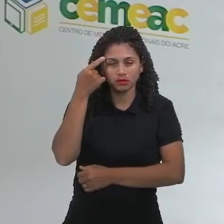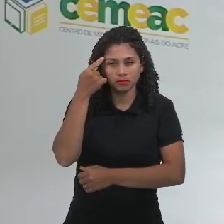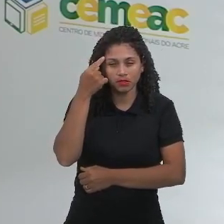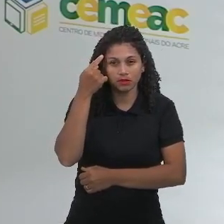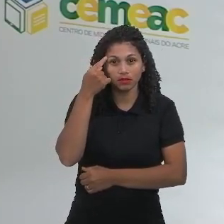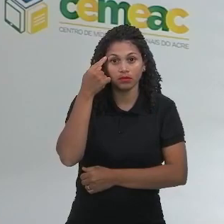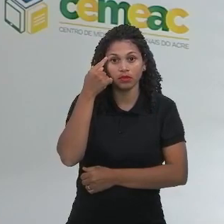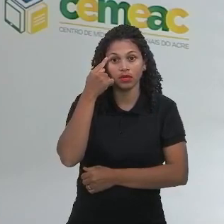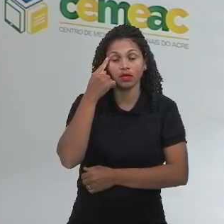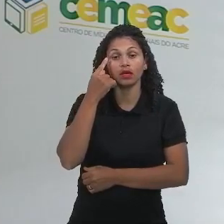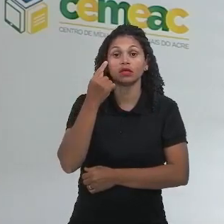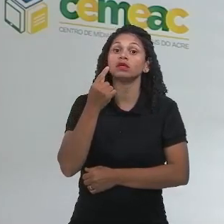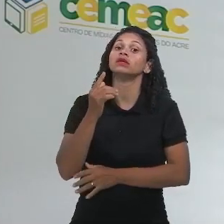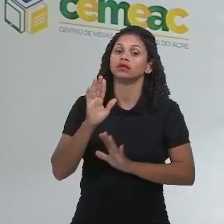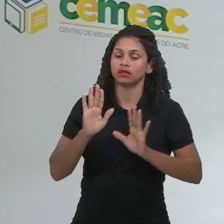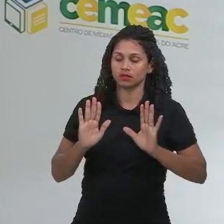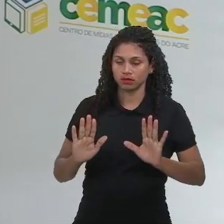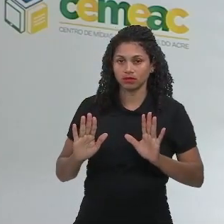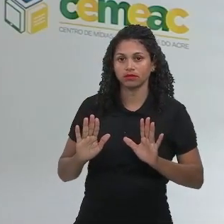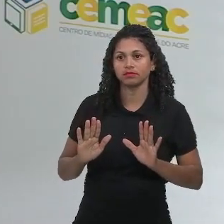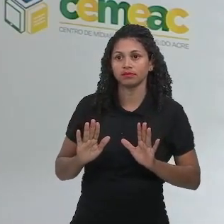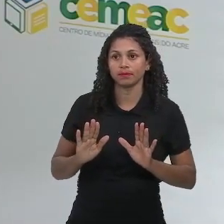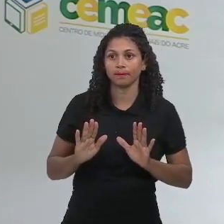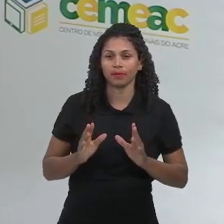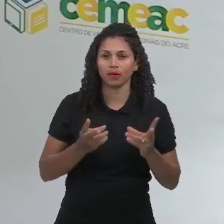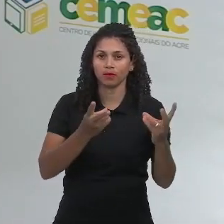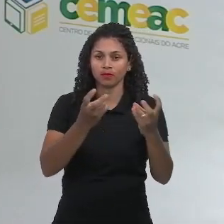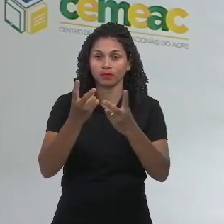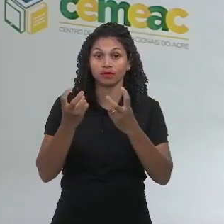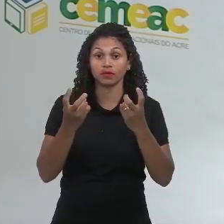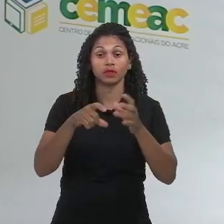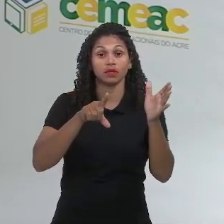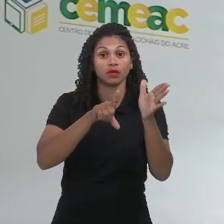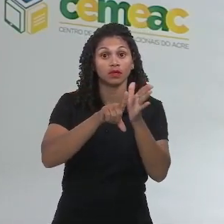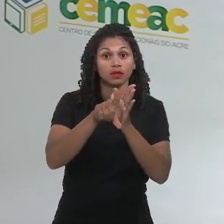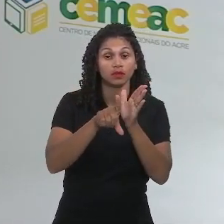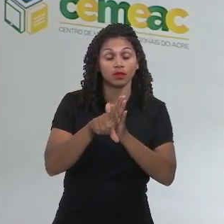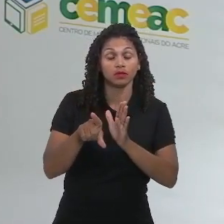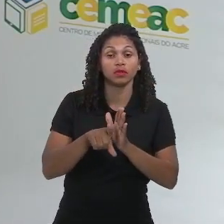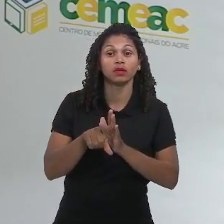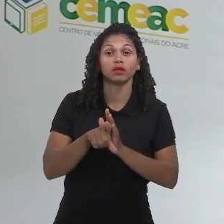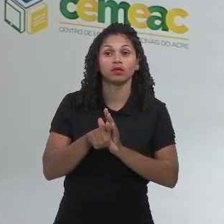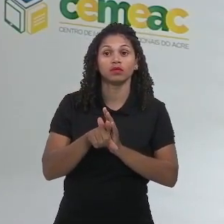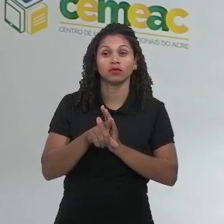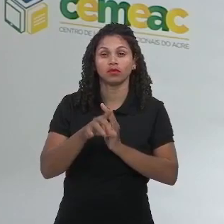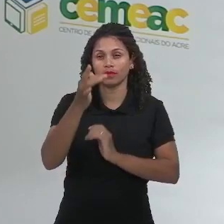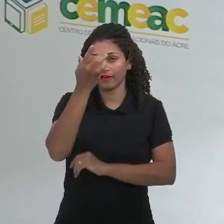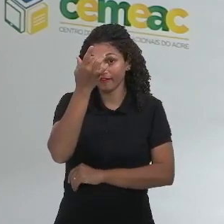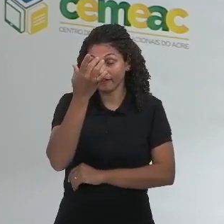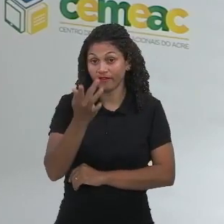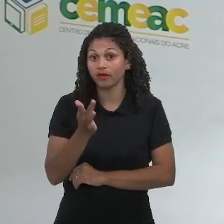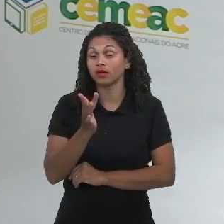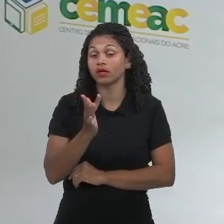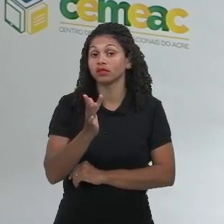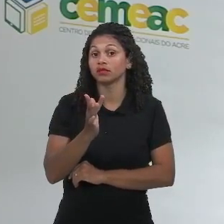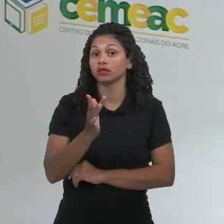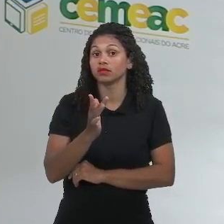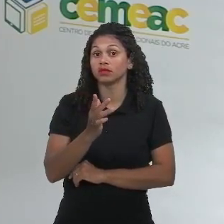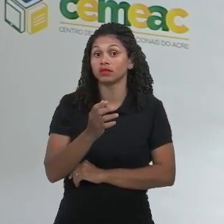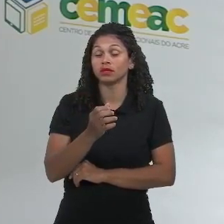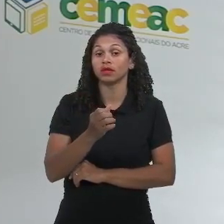pegar e trabalhar questões vão perceber que as questões mais interessantes que você pode trabalhar para acertar são questões de unidade